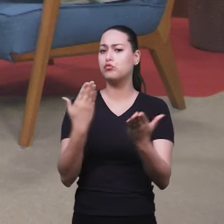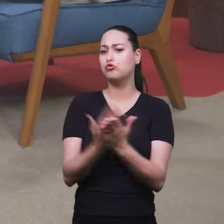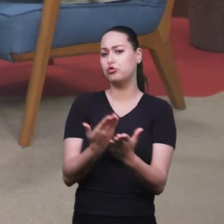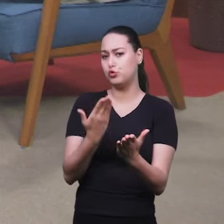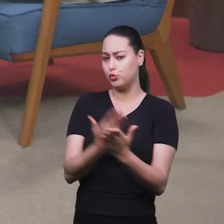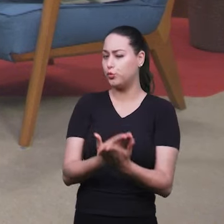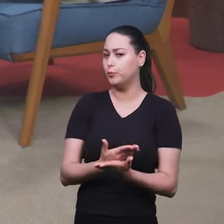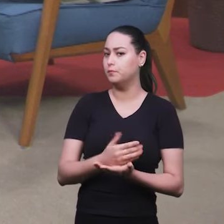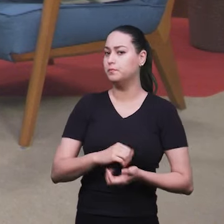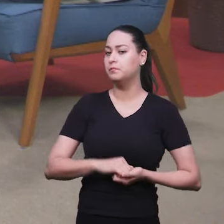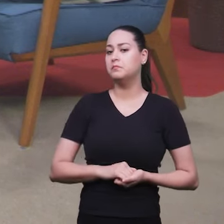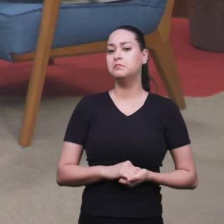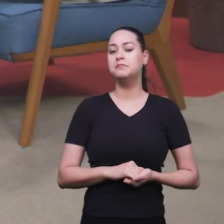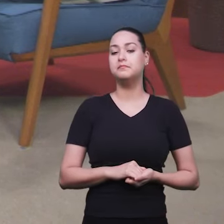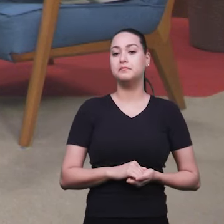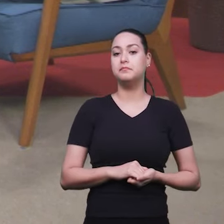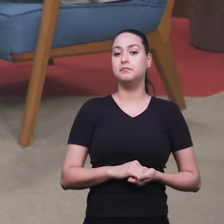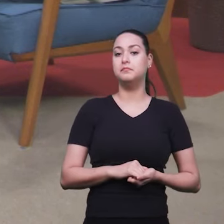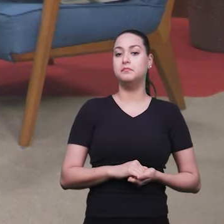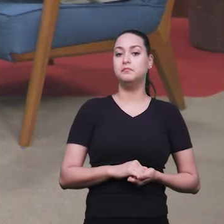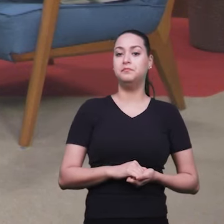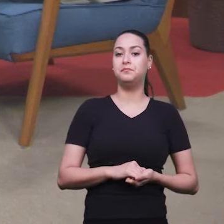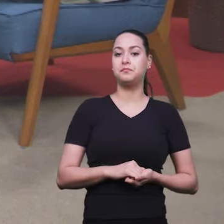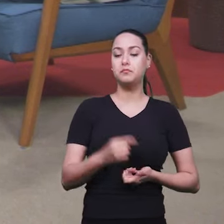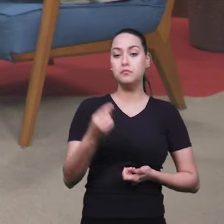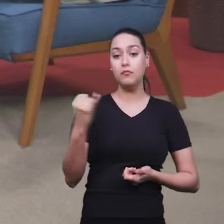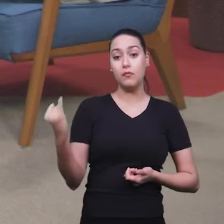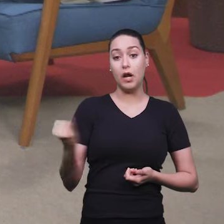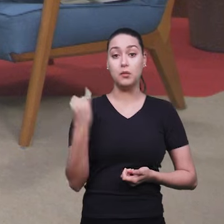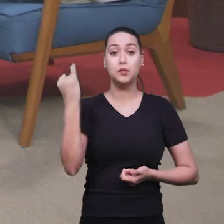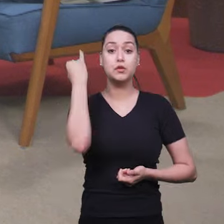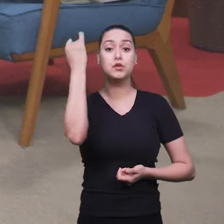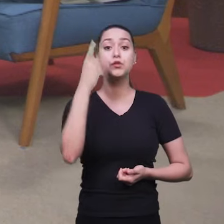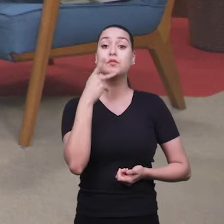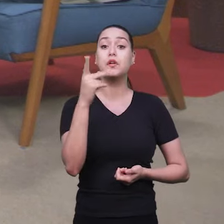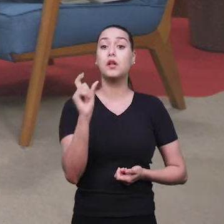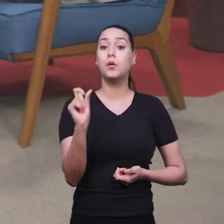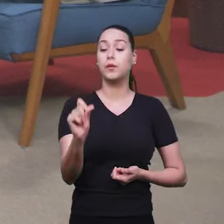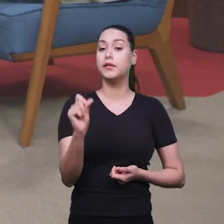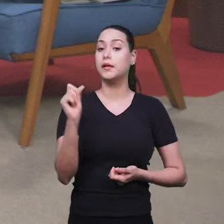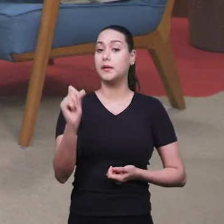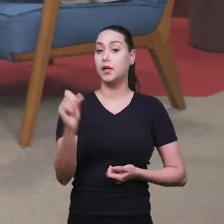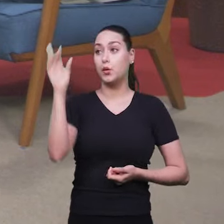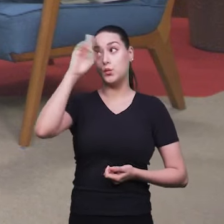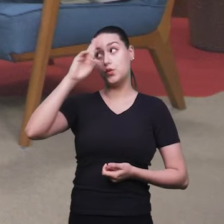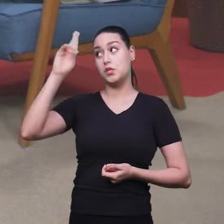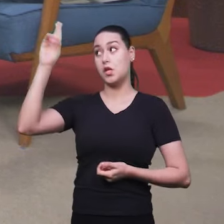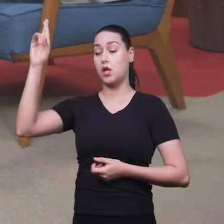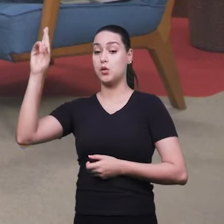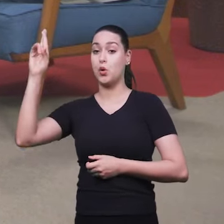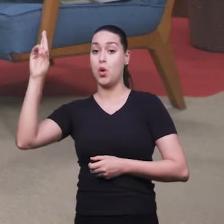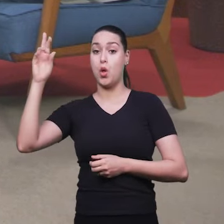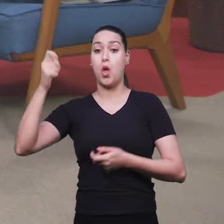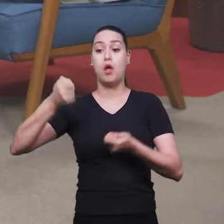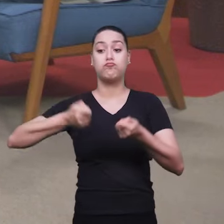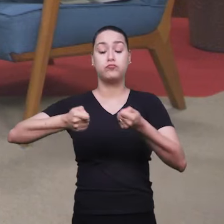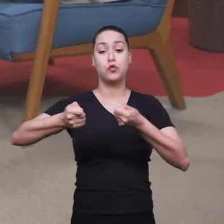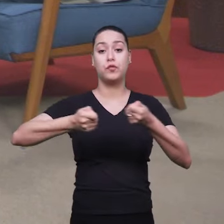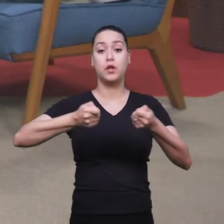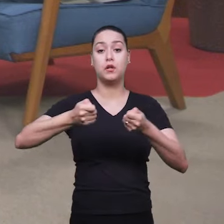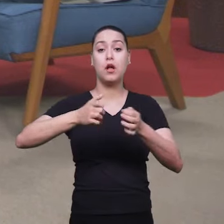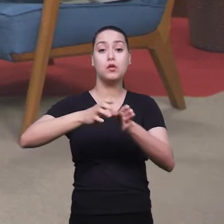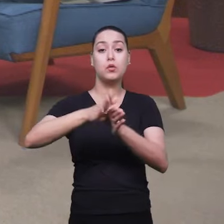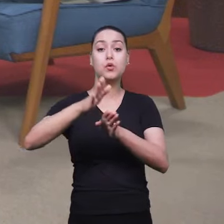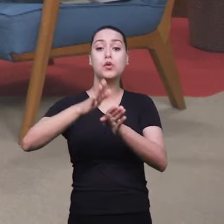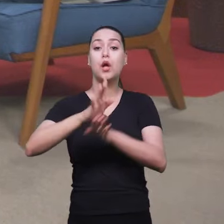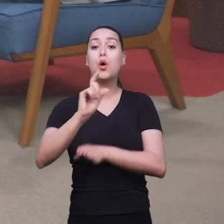estudo. Aliás, é importante dizer que houve uma direção do Senhor no sentido de algumas